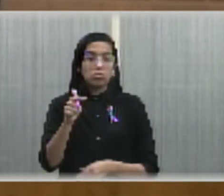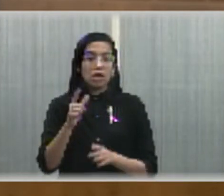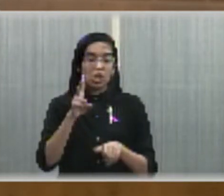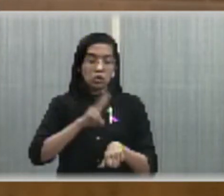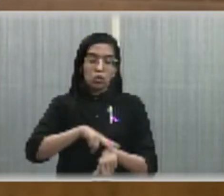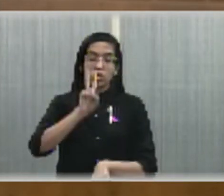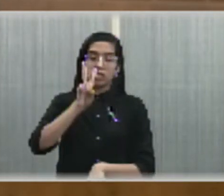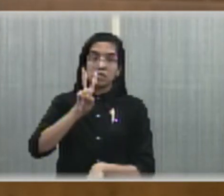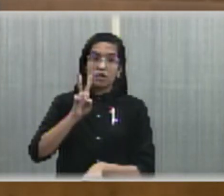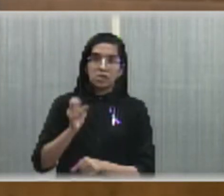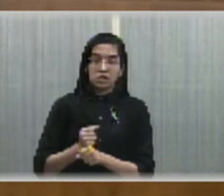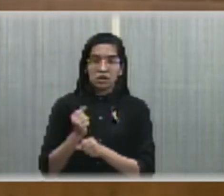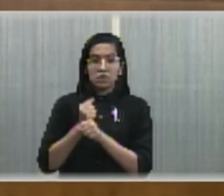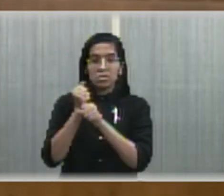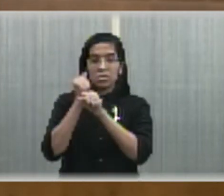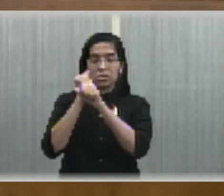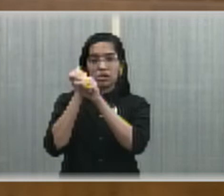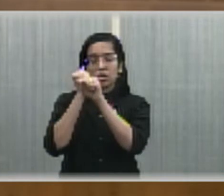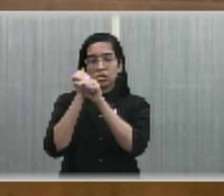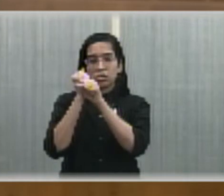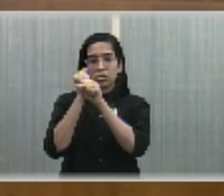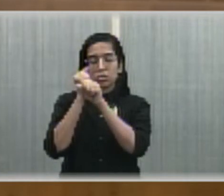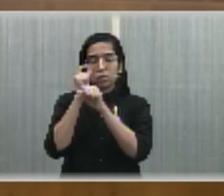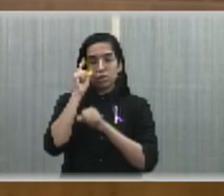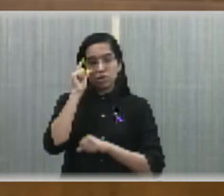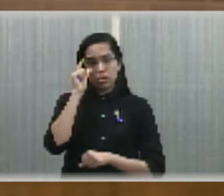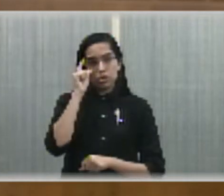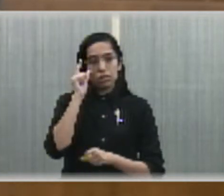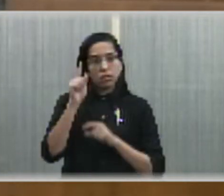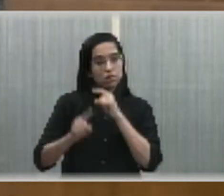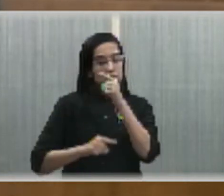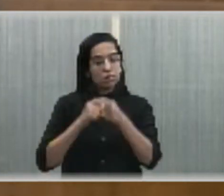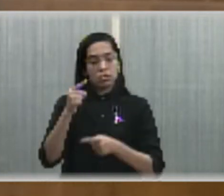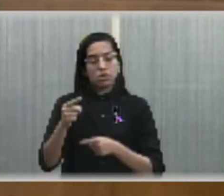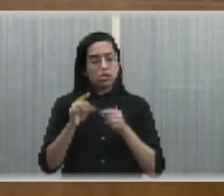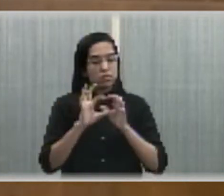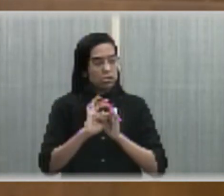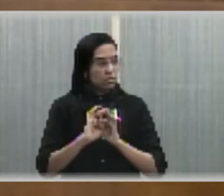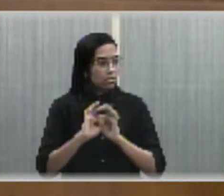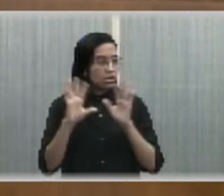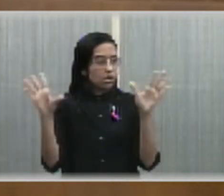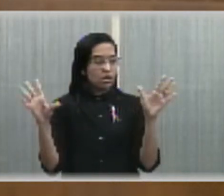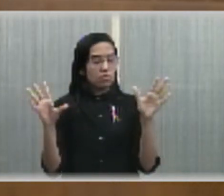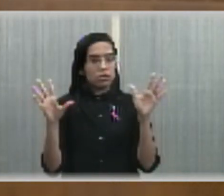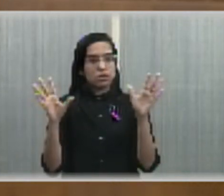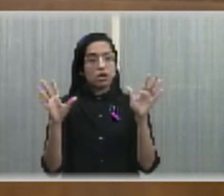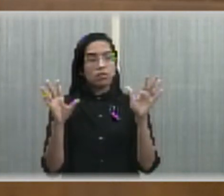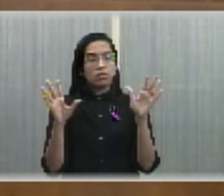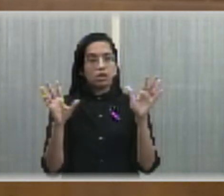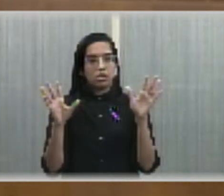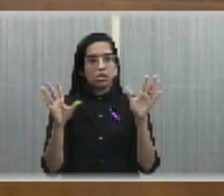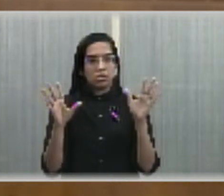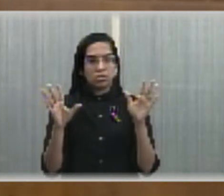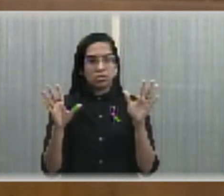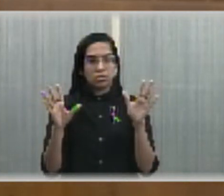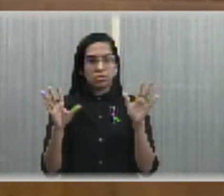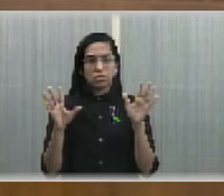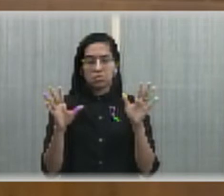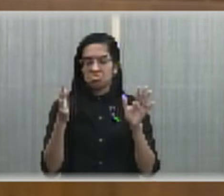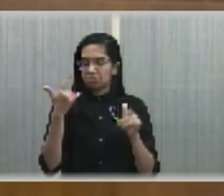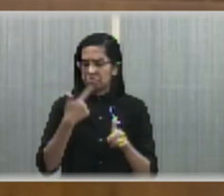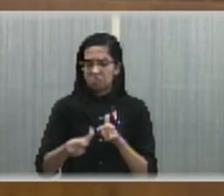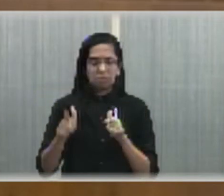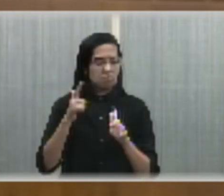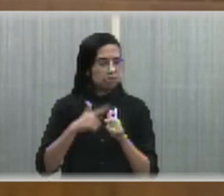que já existe da prefeitura e automaticamente vai autorizar a obra sem nenhuma restrição,